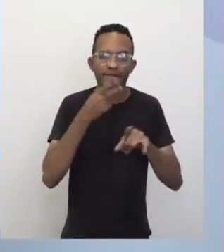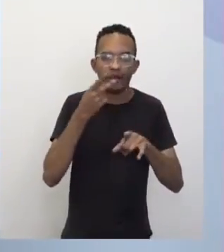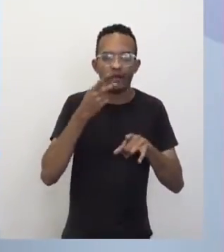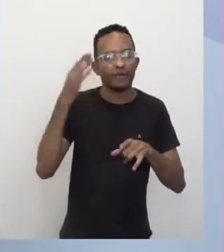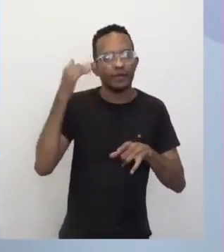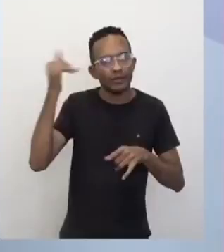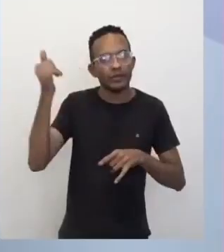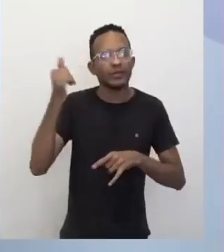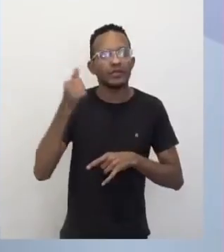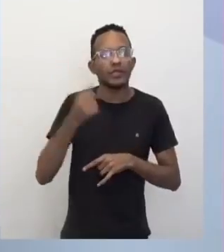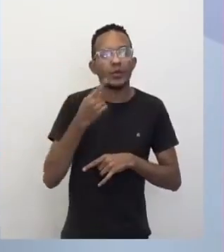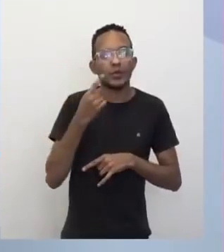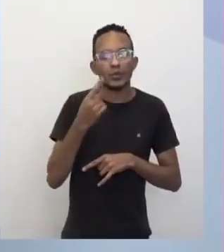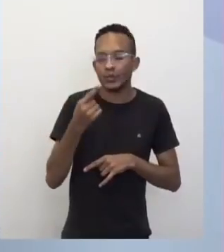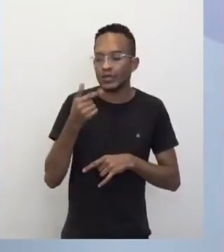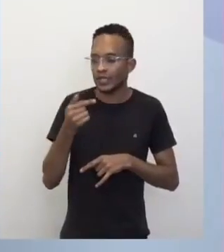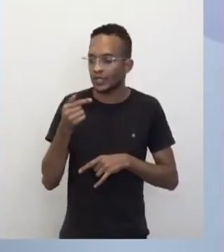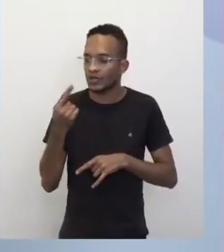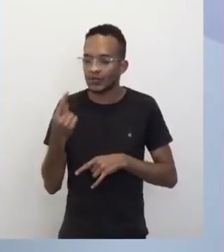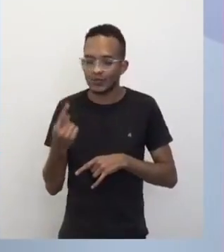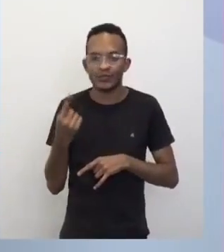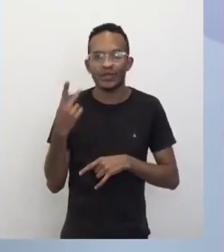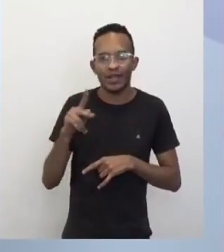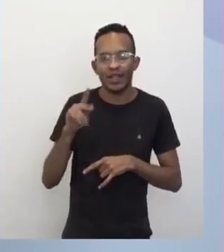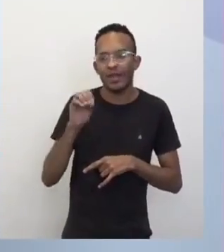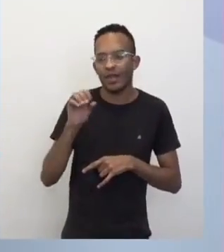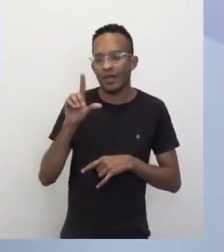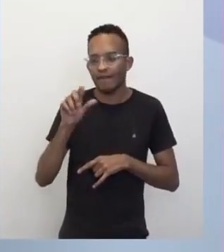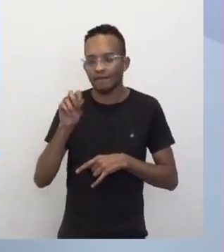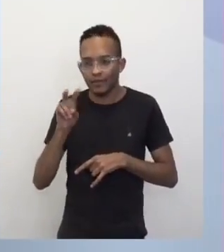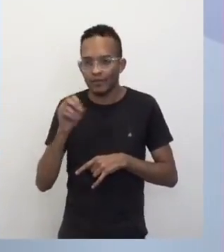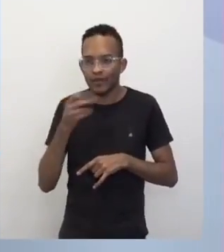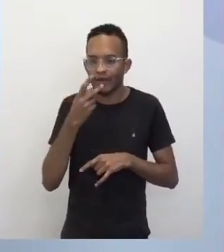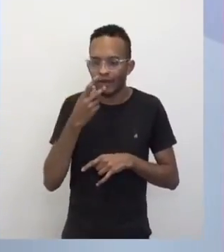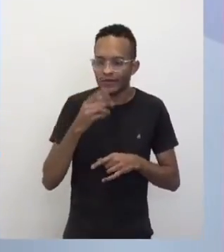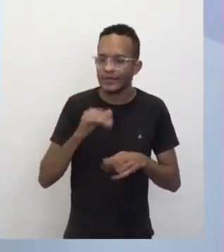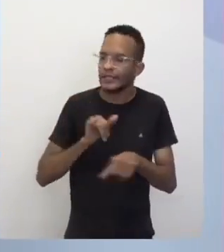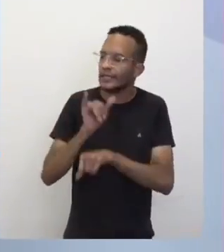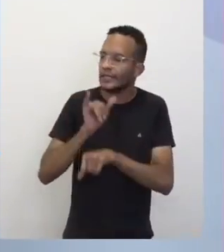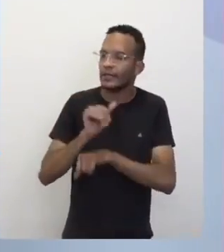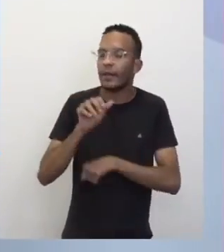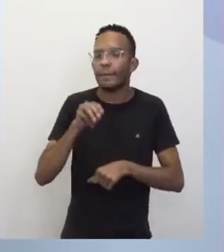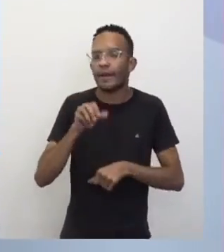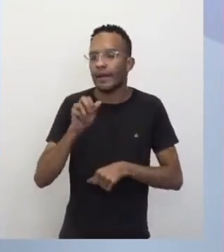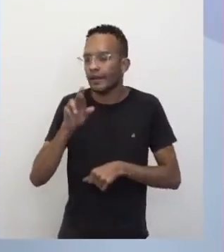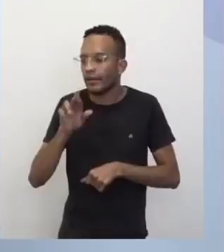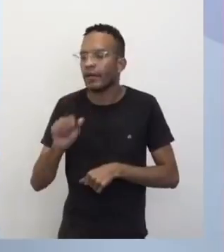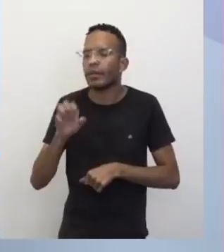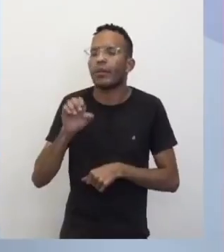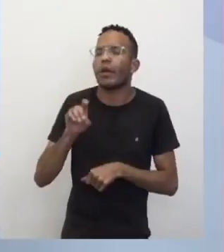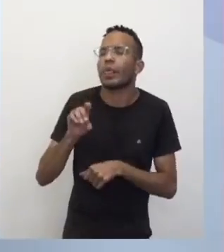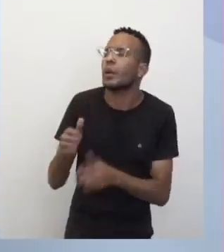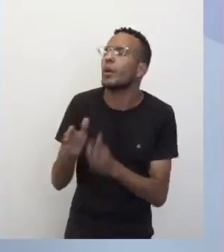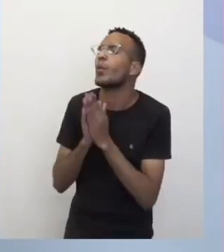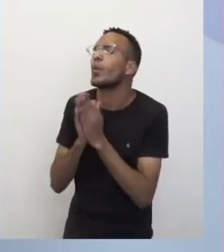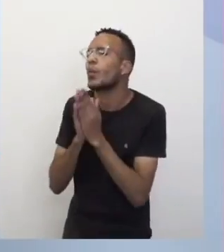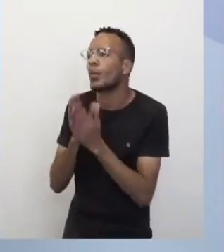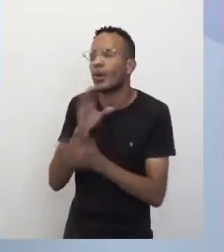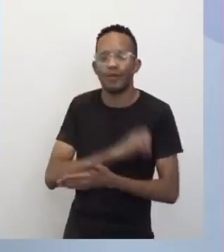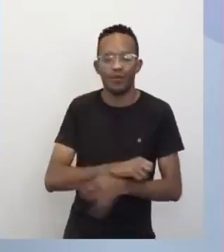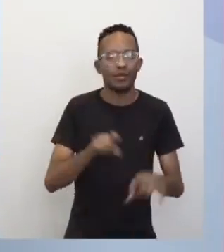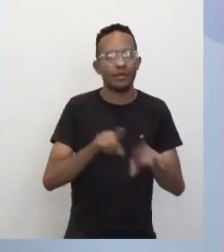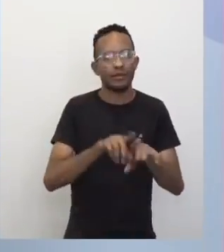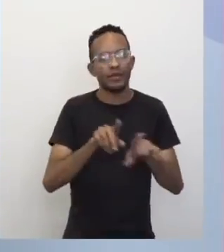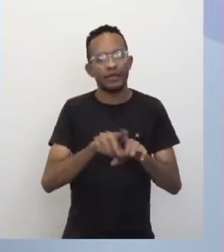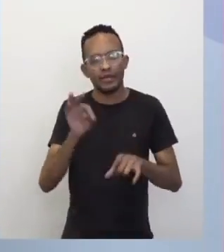famoso 171 que o Olavo está jogando aqui. A Maria Eduarda fala implorando pelo amor. A Tamiri